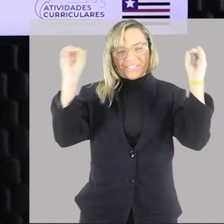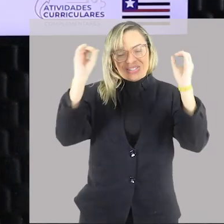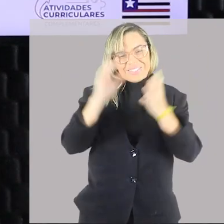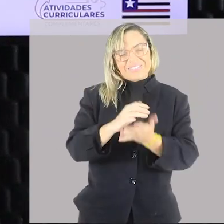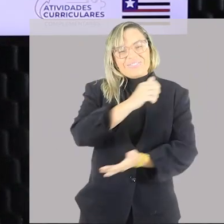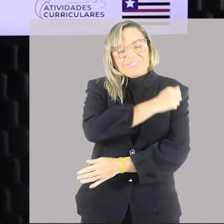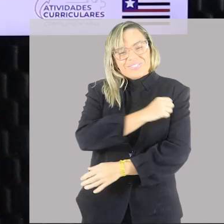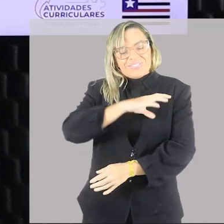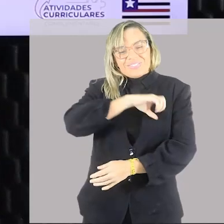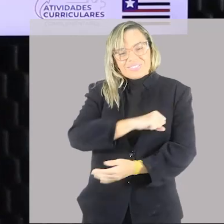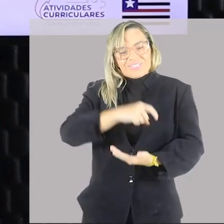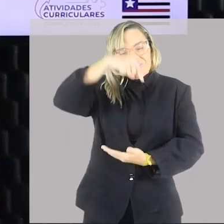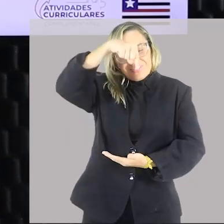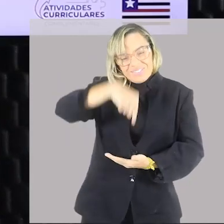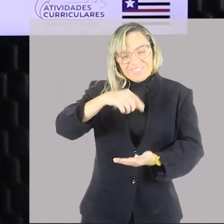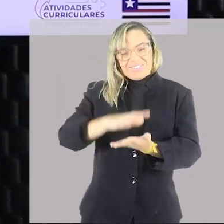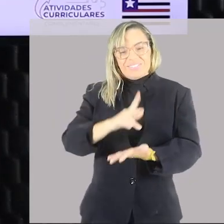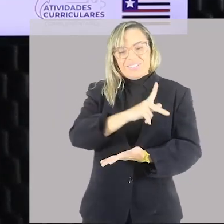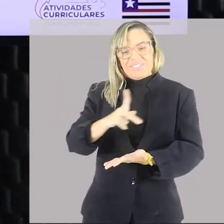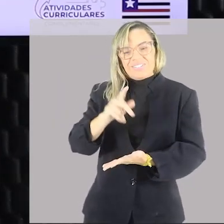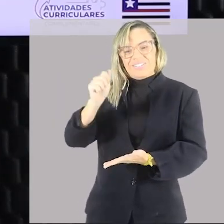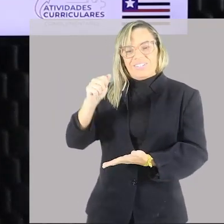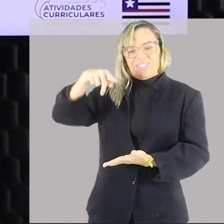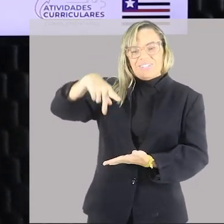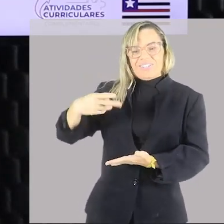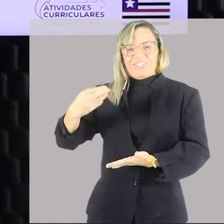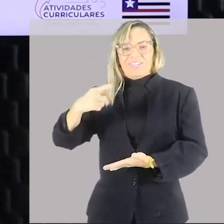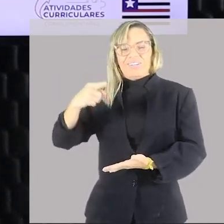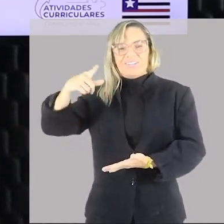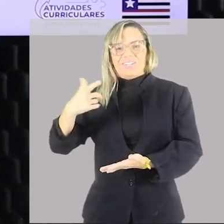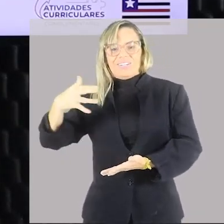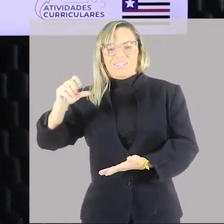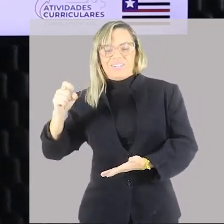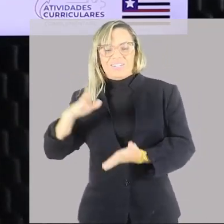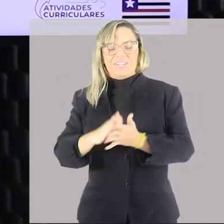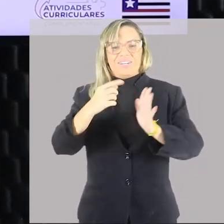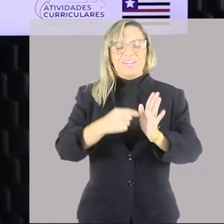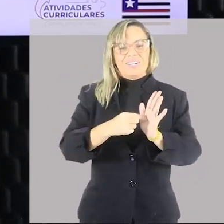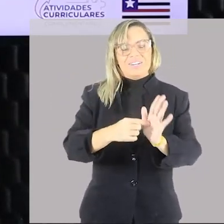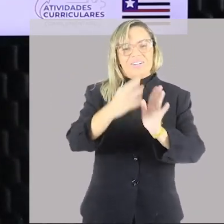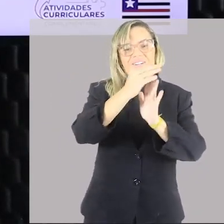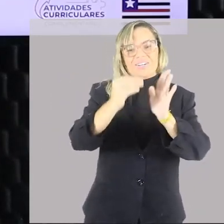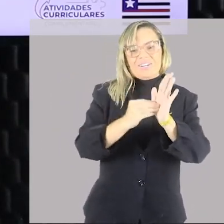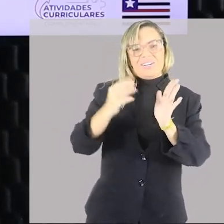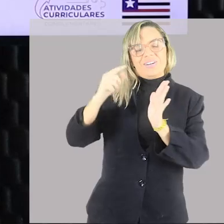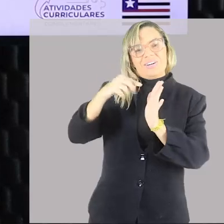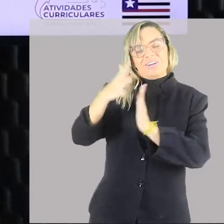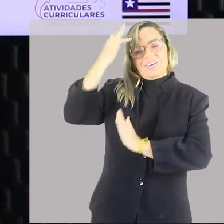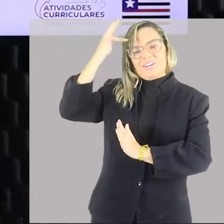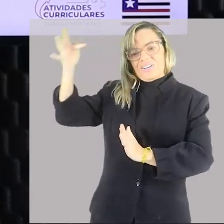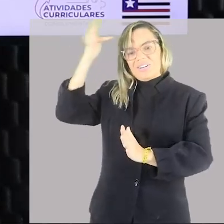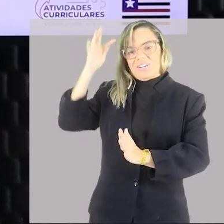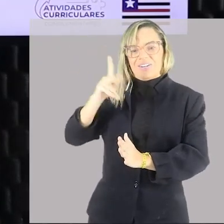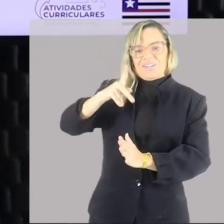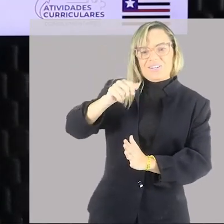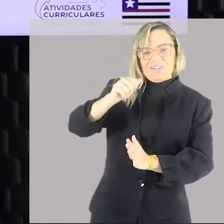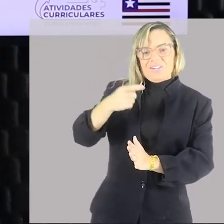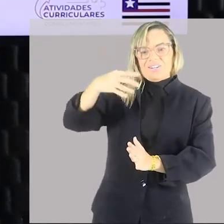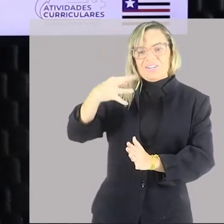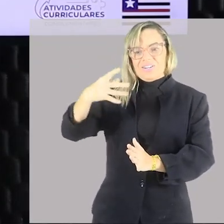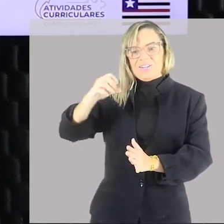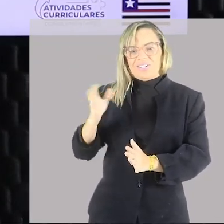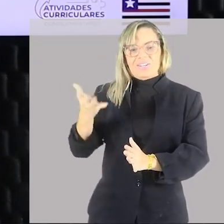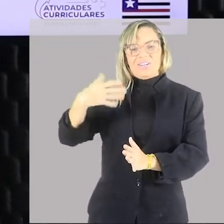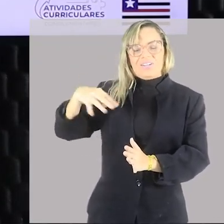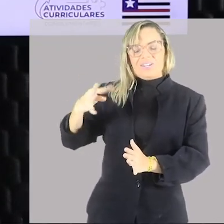Fala, meus queridos alunos, mais uma vez aqui com vocês, professor André Luiz, trazendo para vocês uma aula de filosofia sobre patos e talma. Olha aqui, professor André